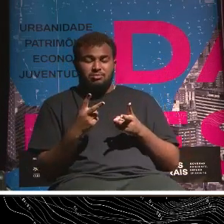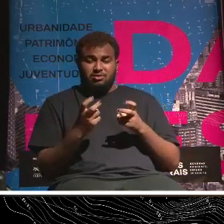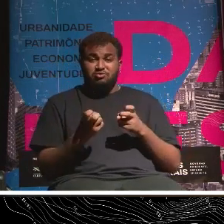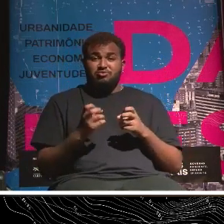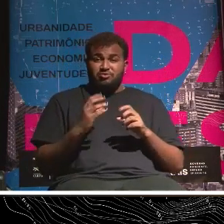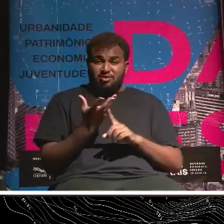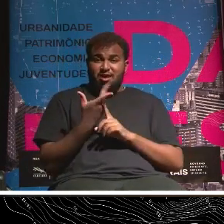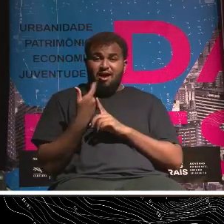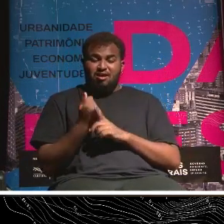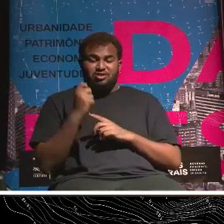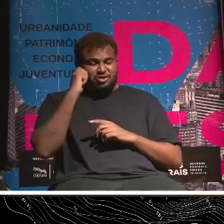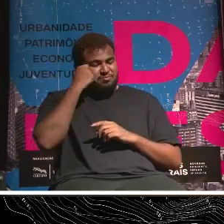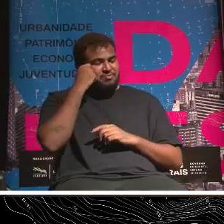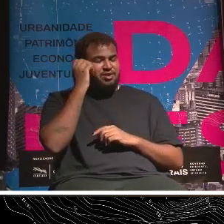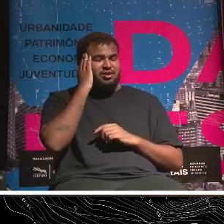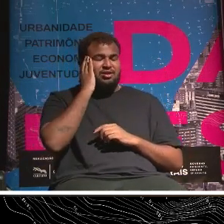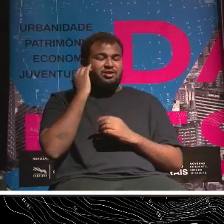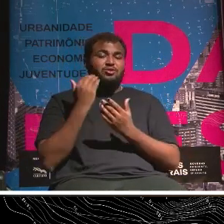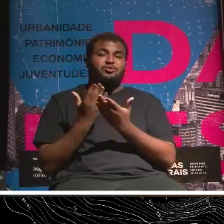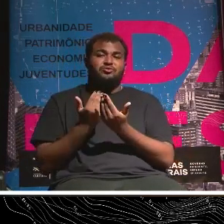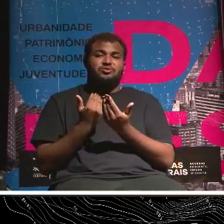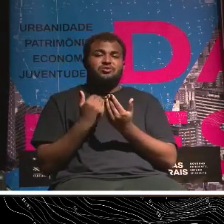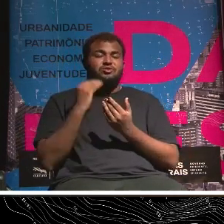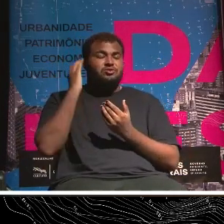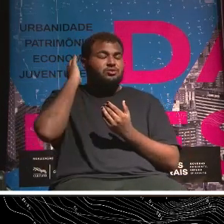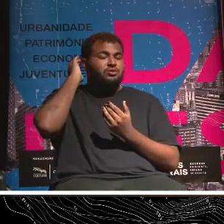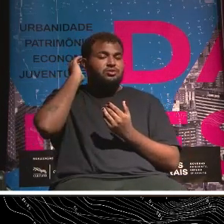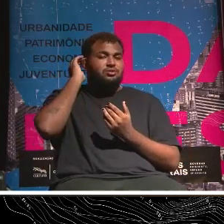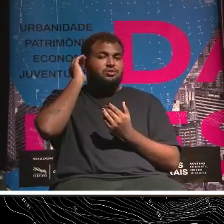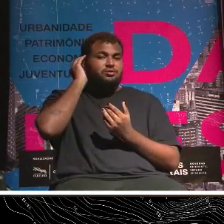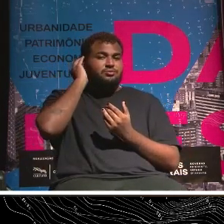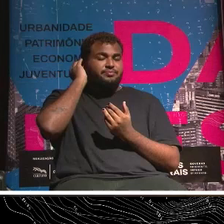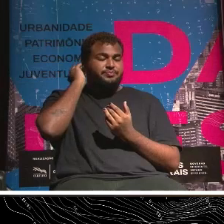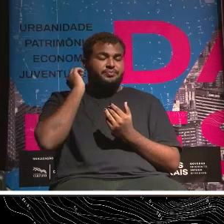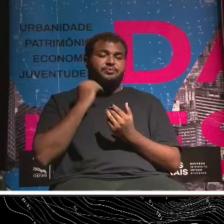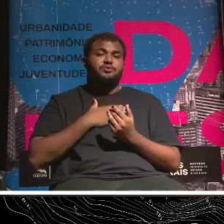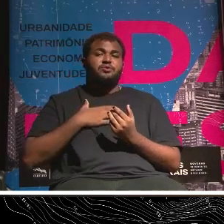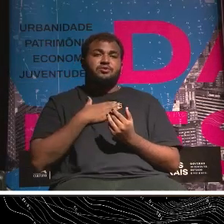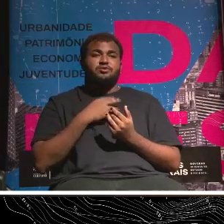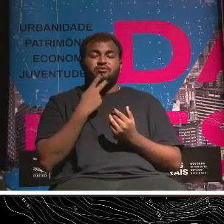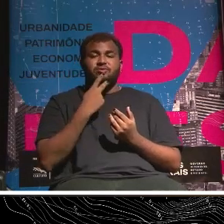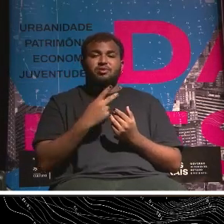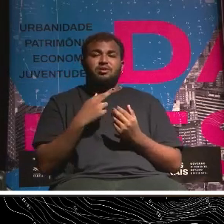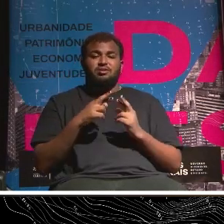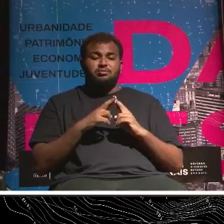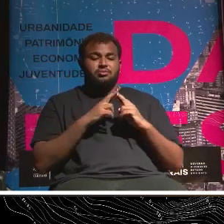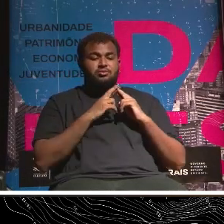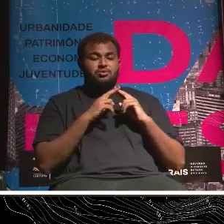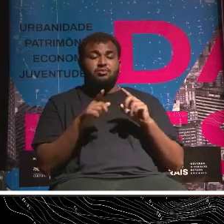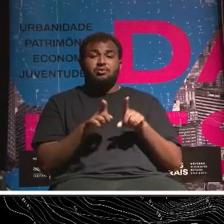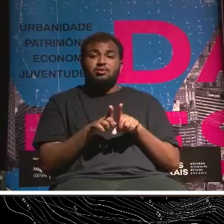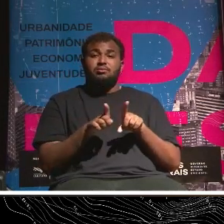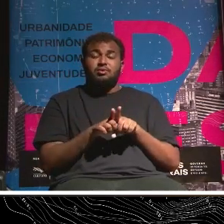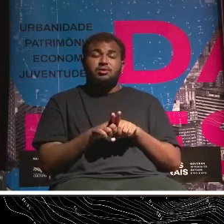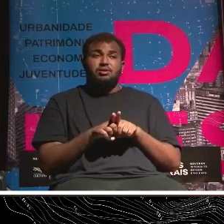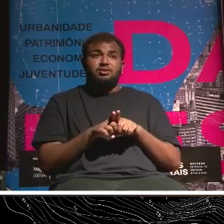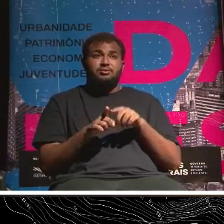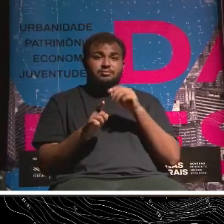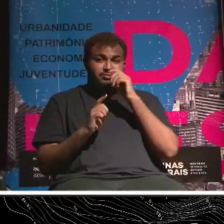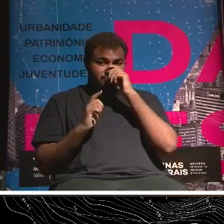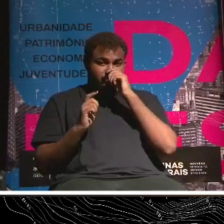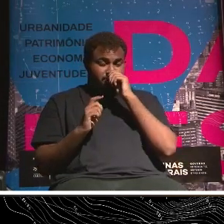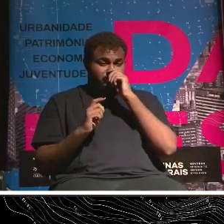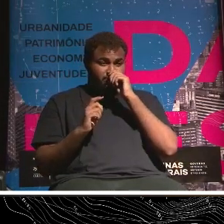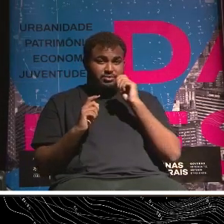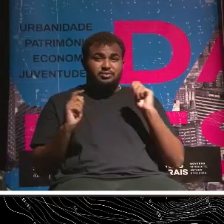partir da juventude, de uma juventude que eu gosto de ressaltar que é responsável. E agora, em agosto, a gente entregou a segunda edição do festival